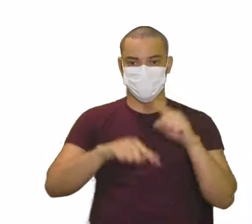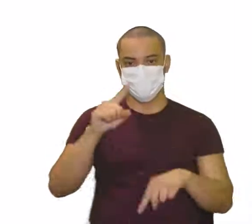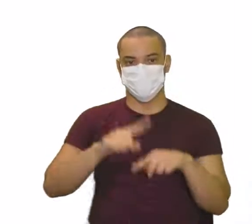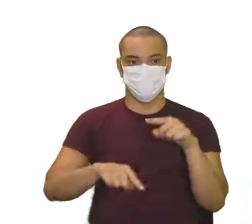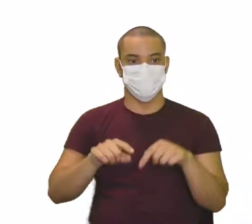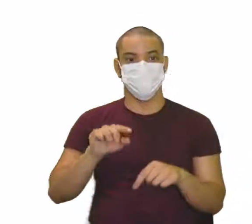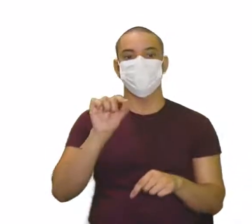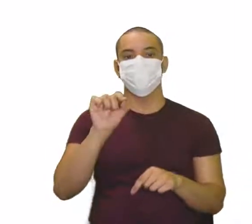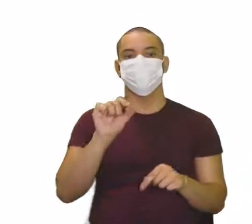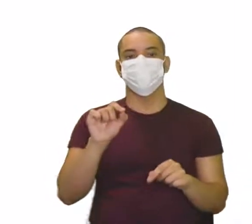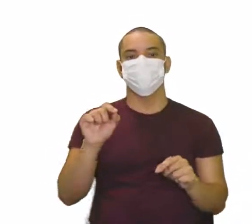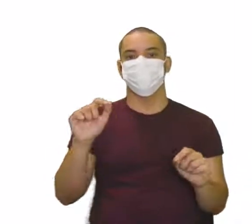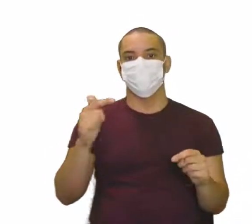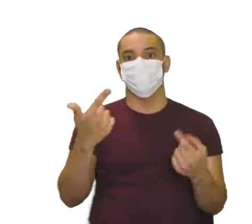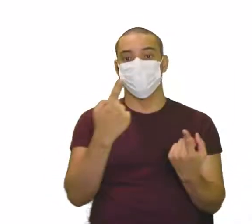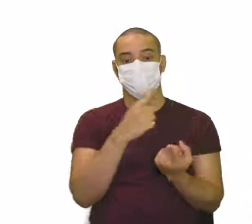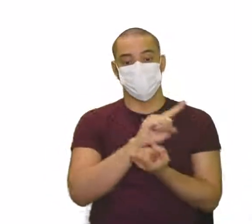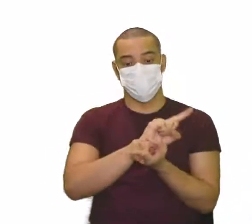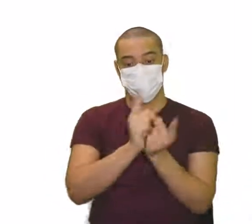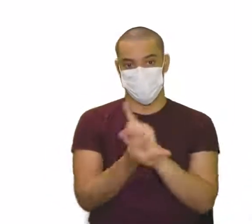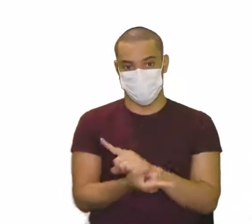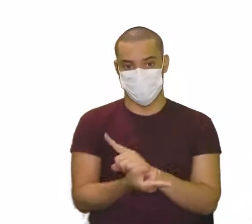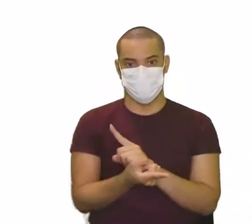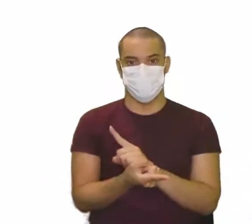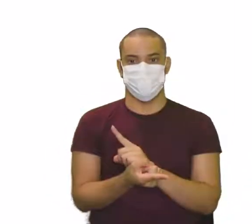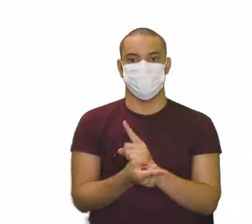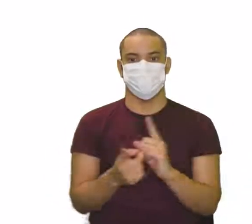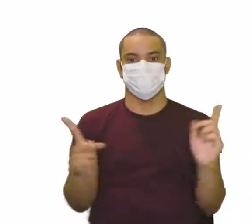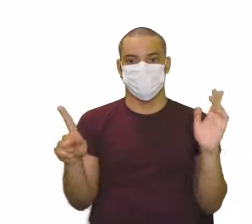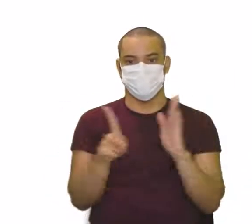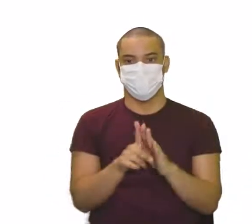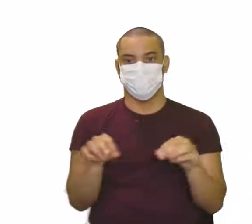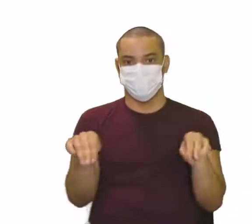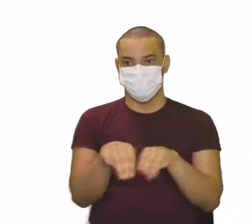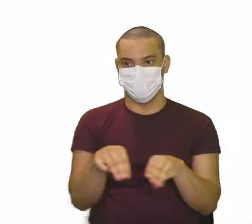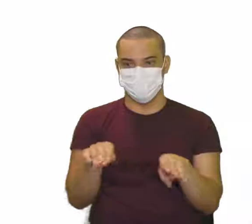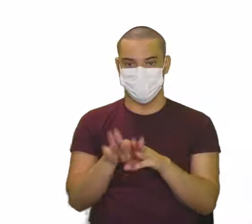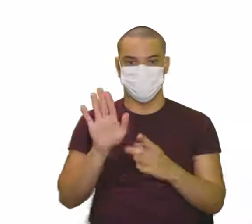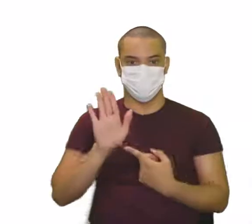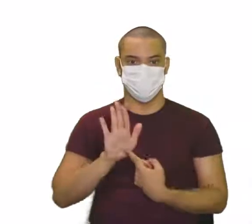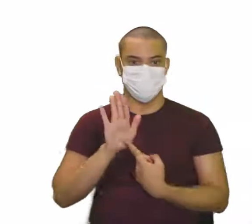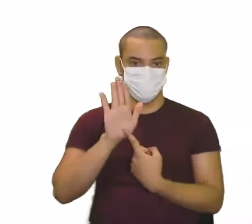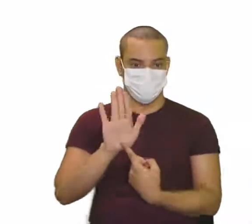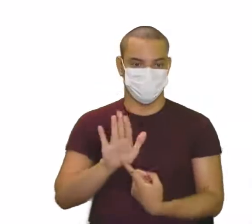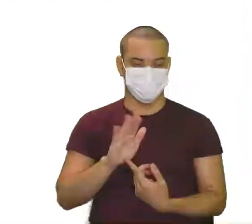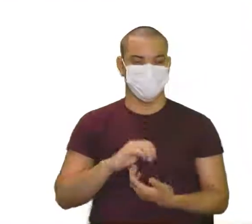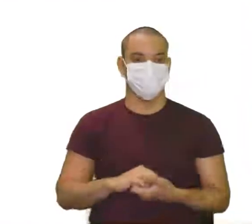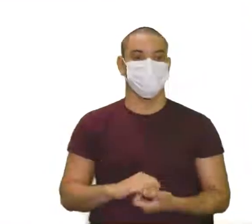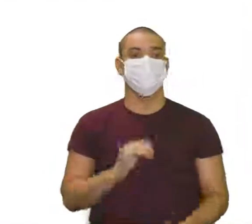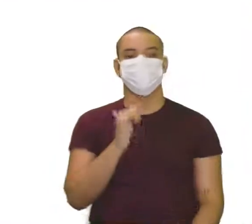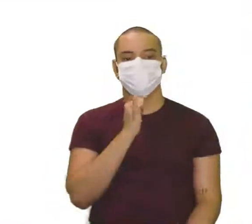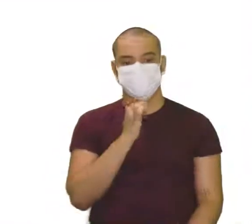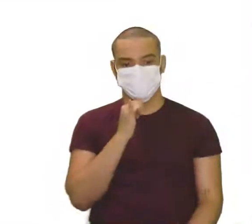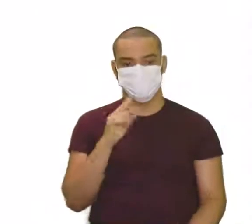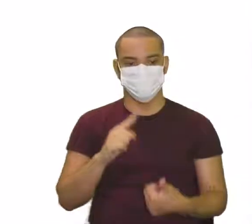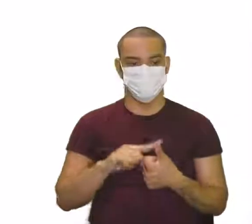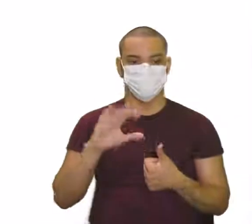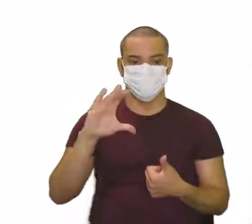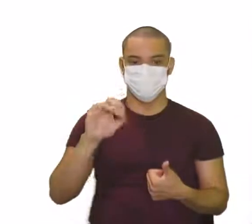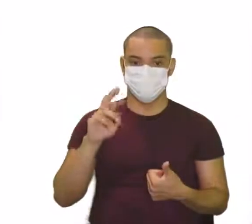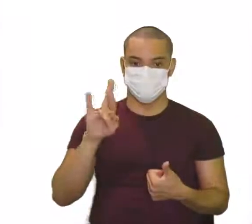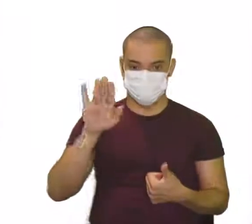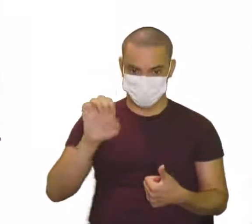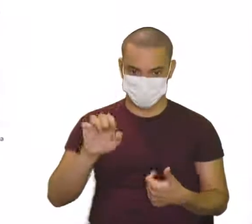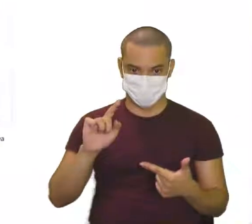no sentido contrário do campo magnético aplicado, tá, pessoal? Olha só. Exemplos: